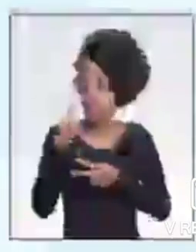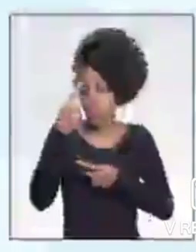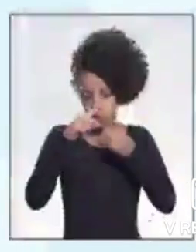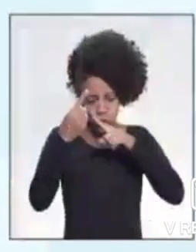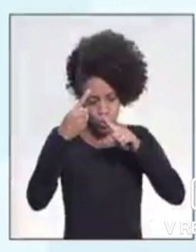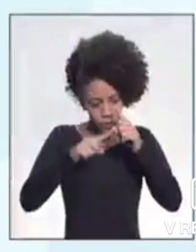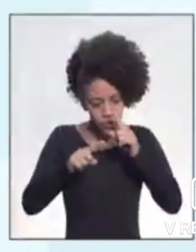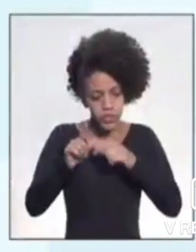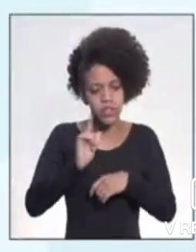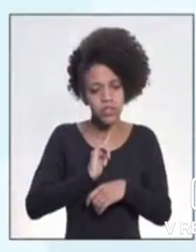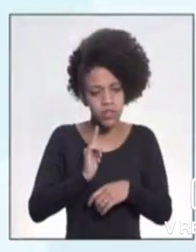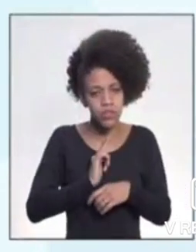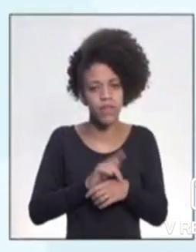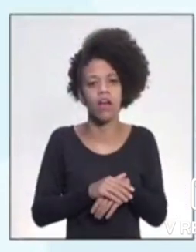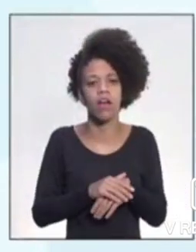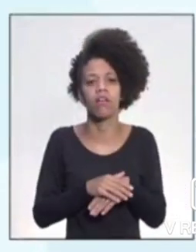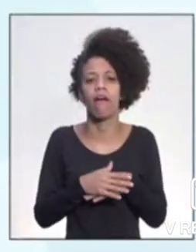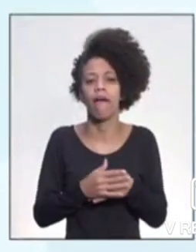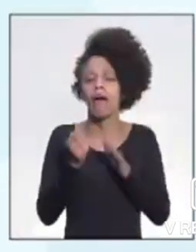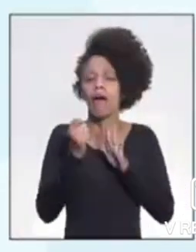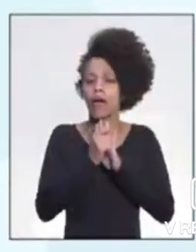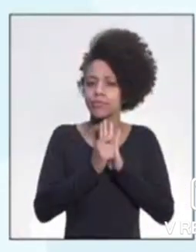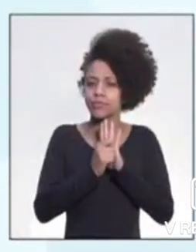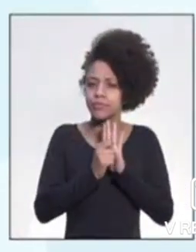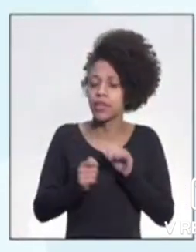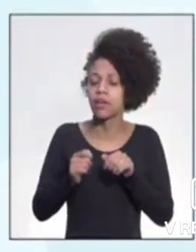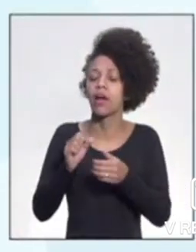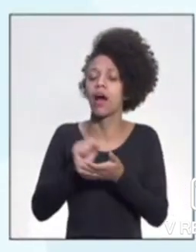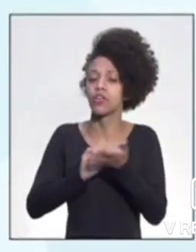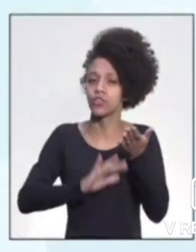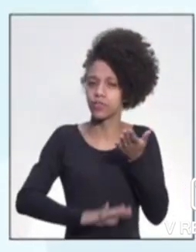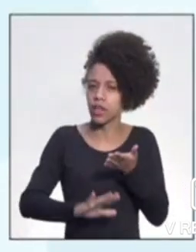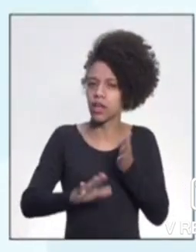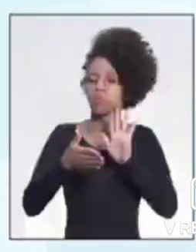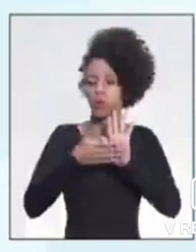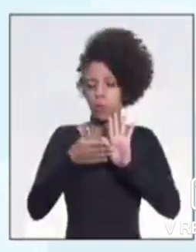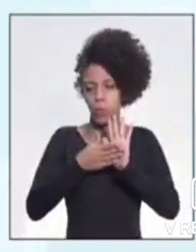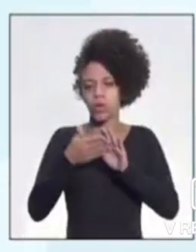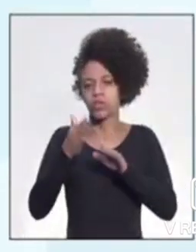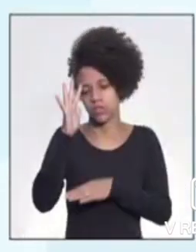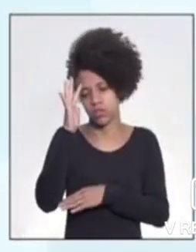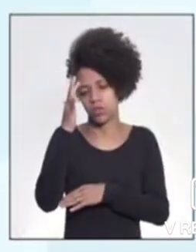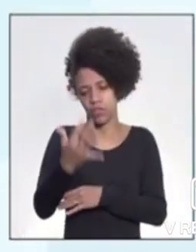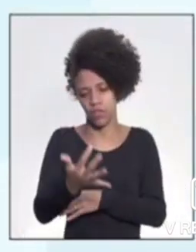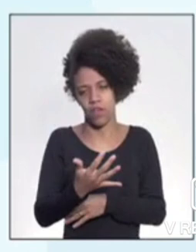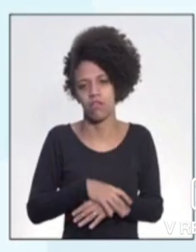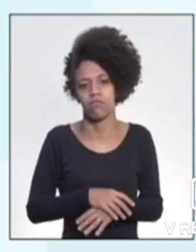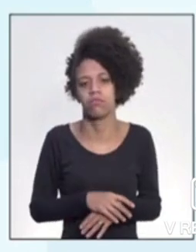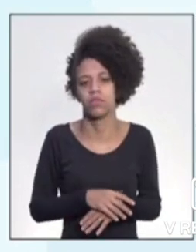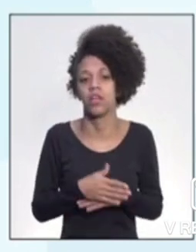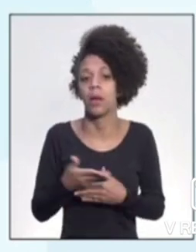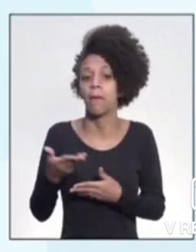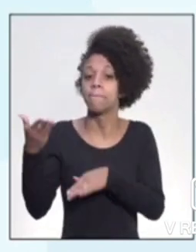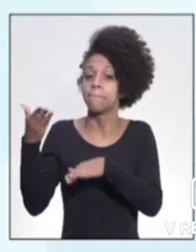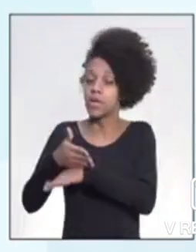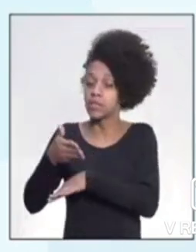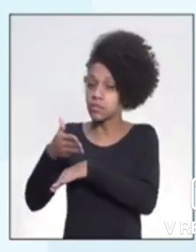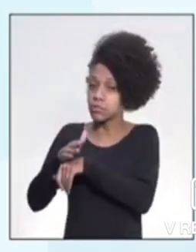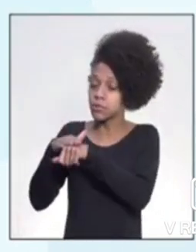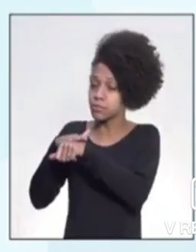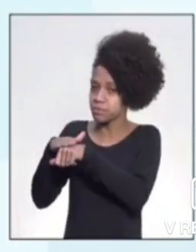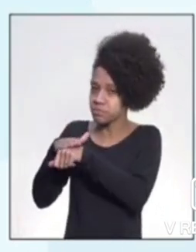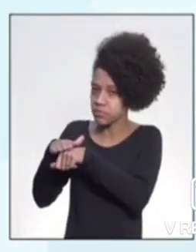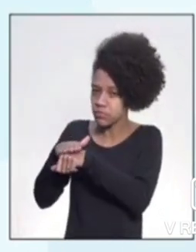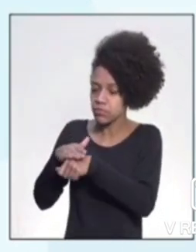vocês tiverem, né? Para vocês realizarem as atividades propostas, que vocês participem ativamente na